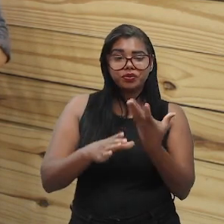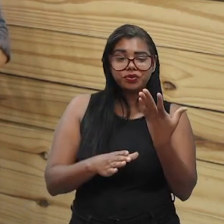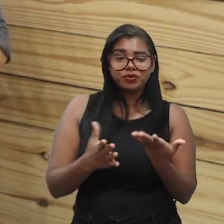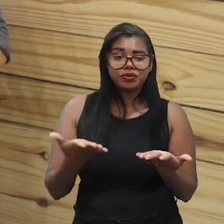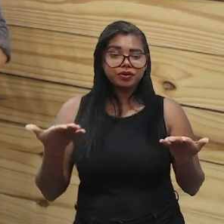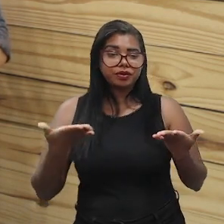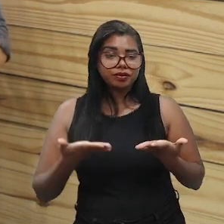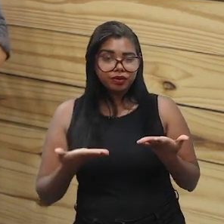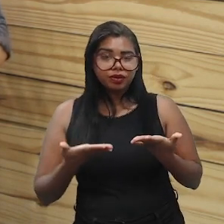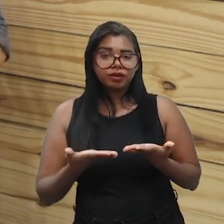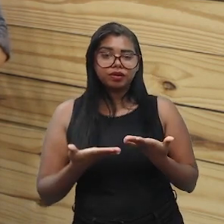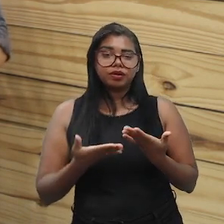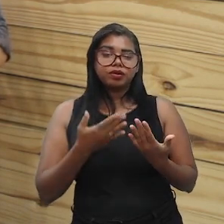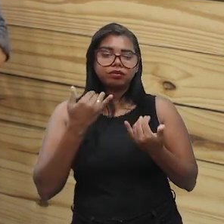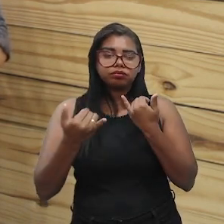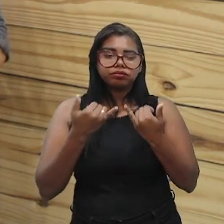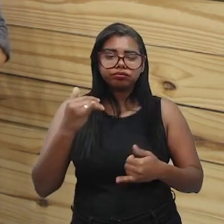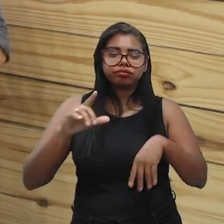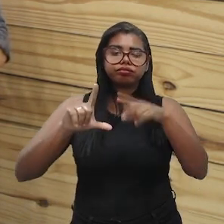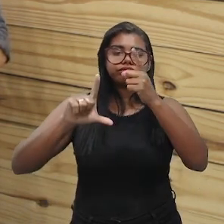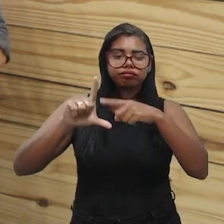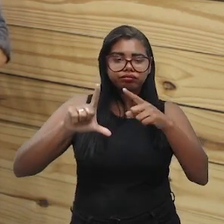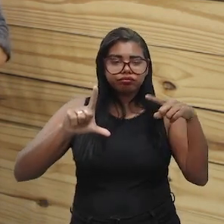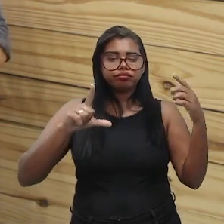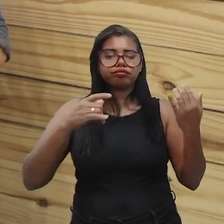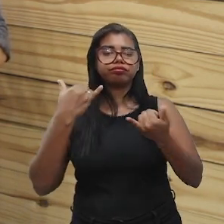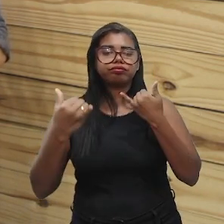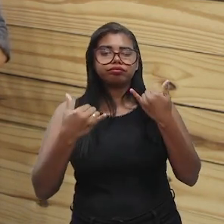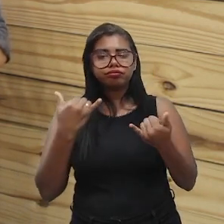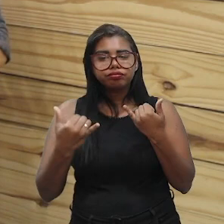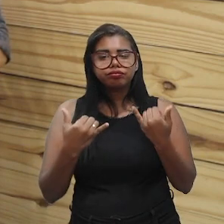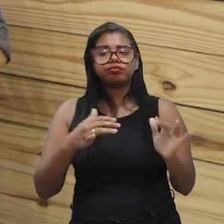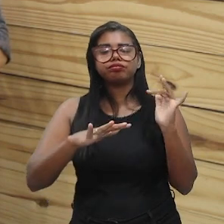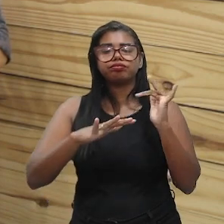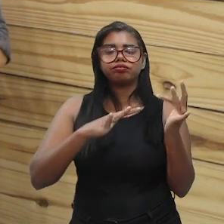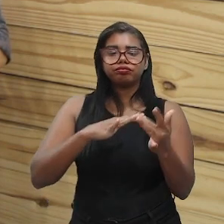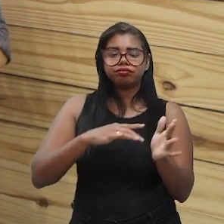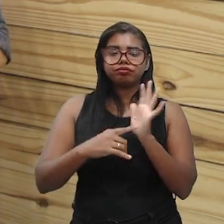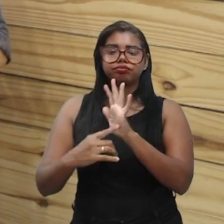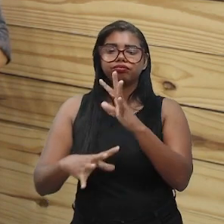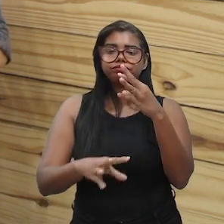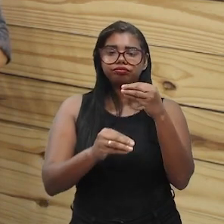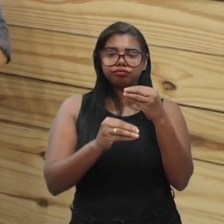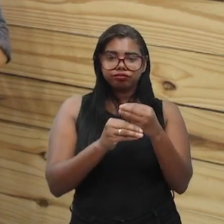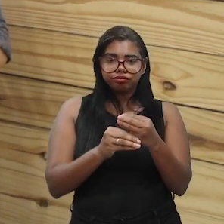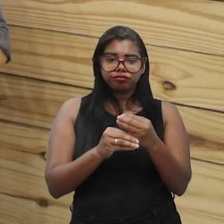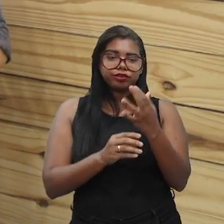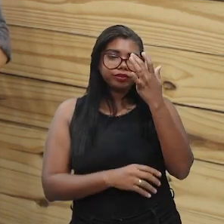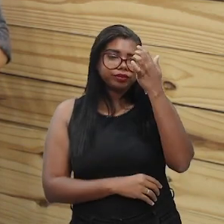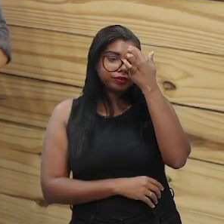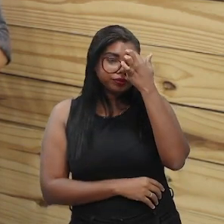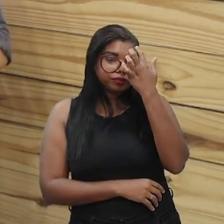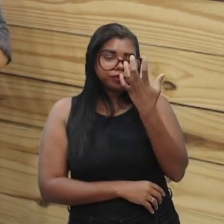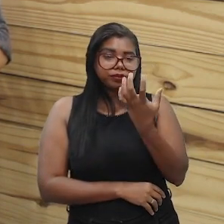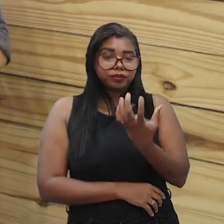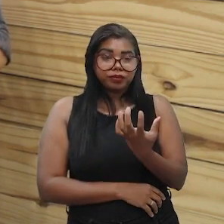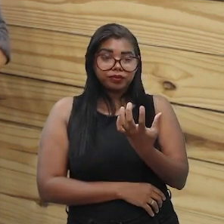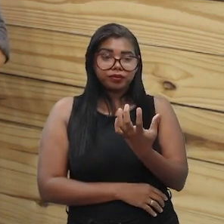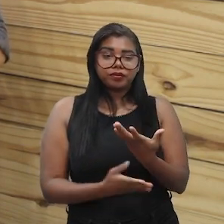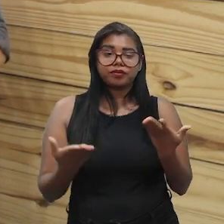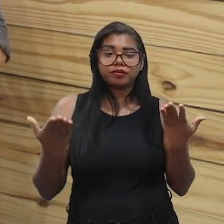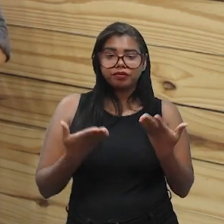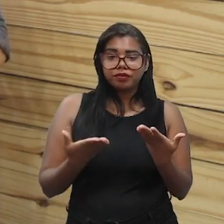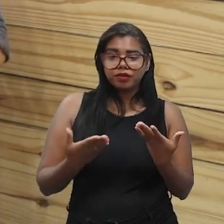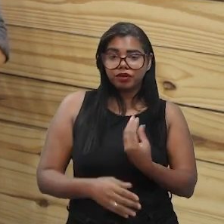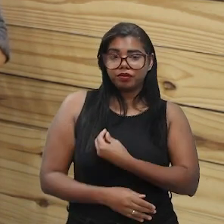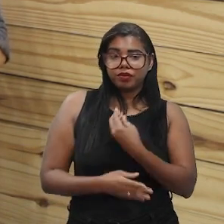o cientista de dados, o tráfego de dados, o mídia social. Isso. E aí, com a ajuda dessas inteligências artificiais, e a gente está vendo essa era,